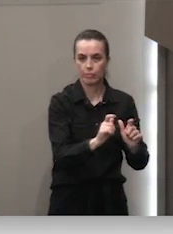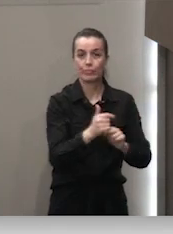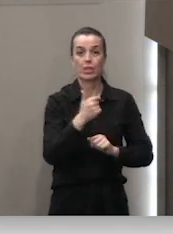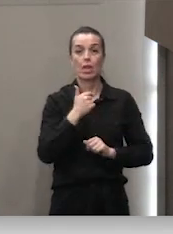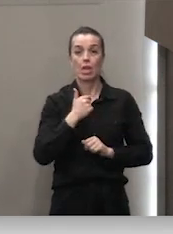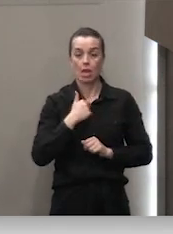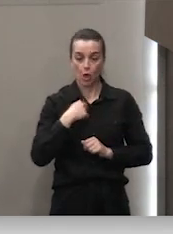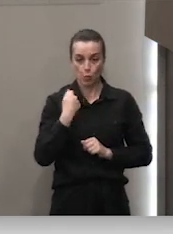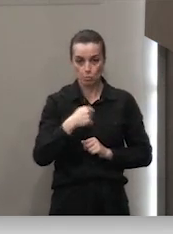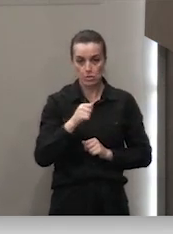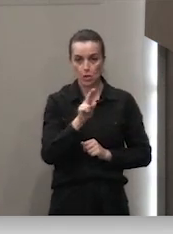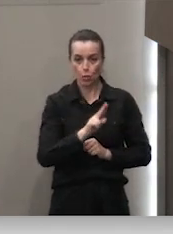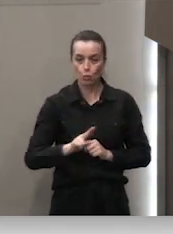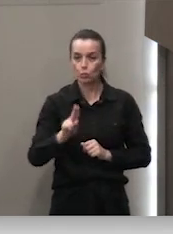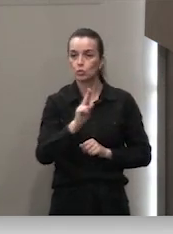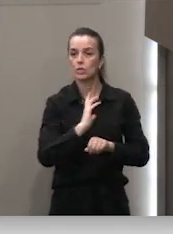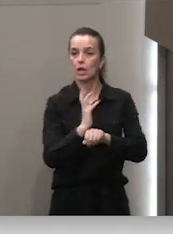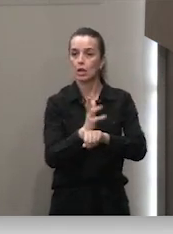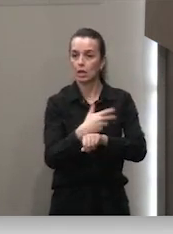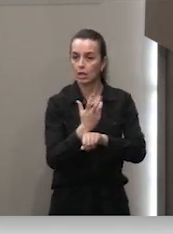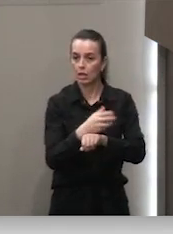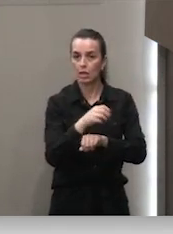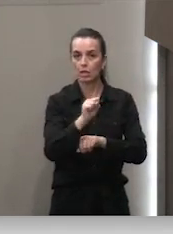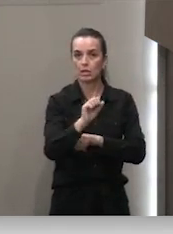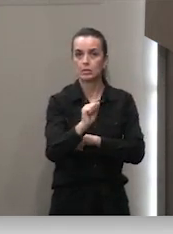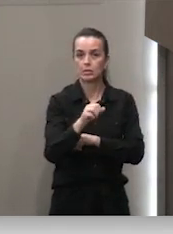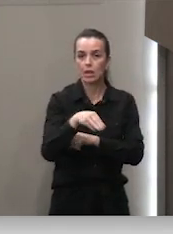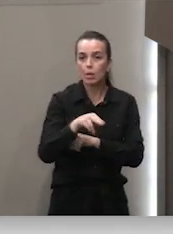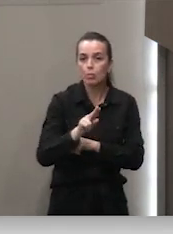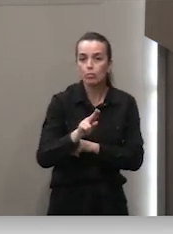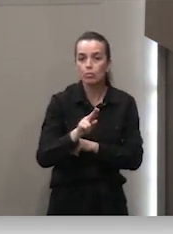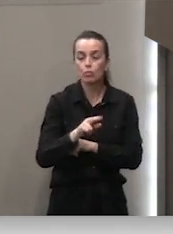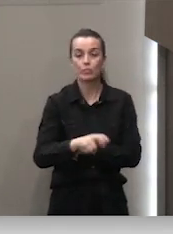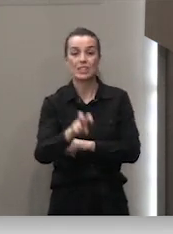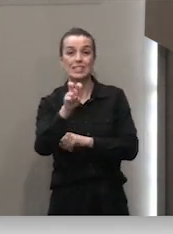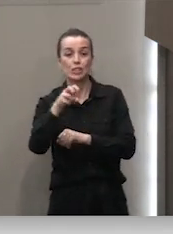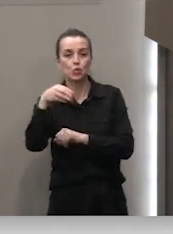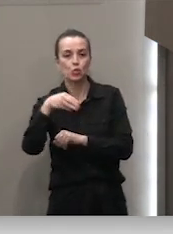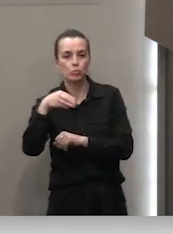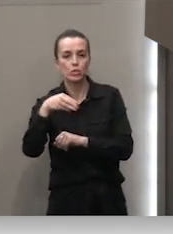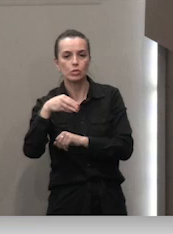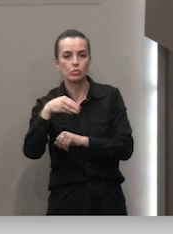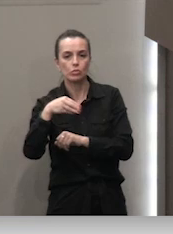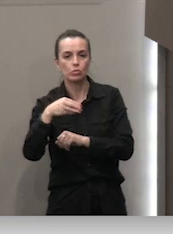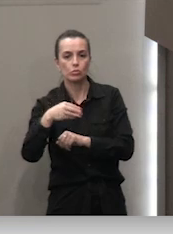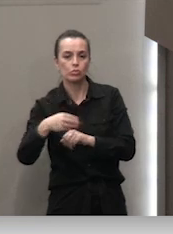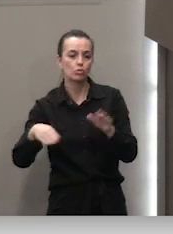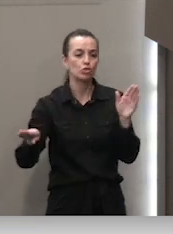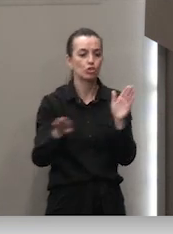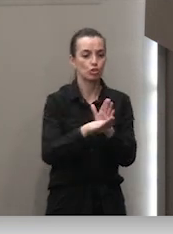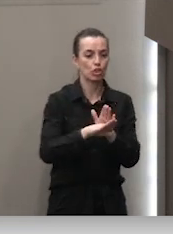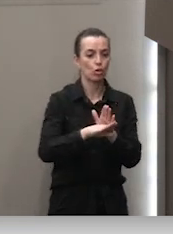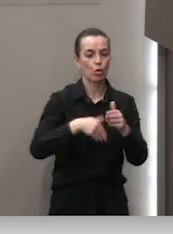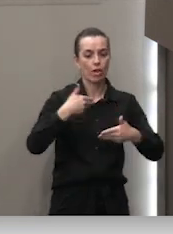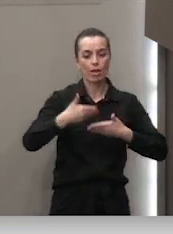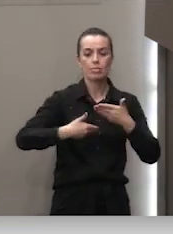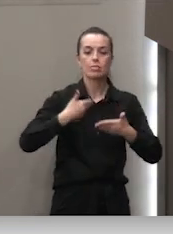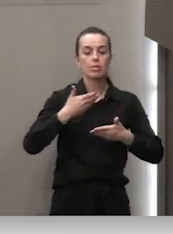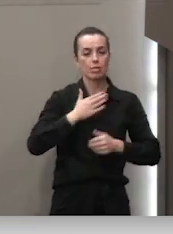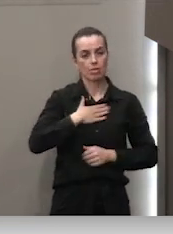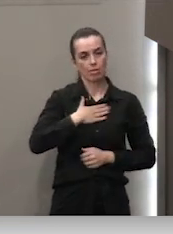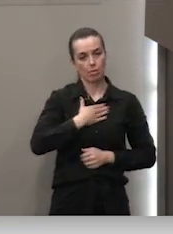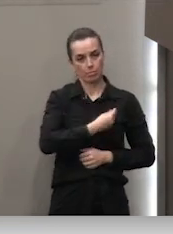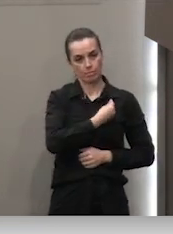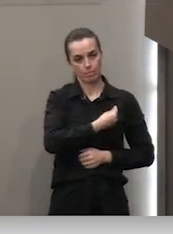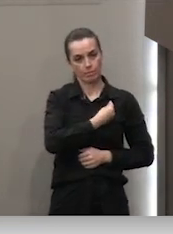da SAMU no final de semana e em 5 minutos fui atendido. Então quero agradecer aqui de público a